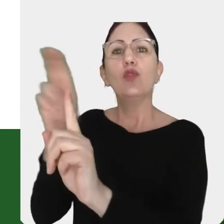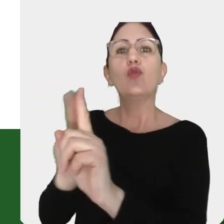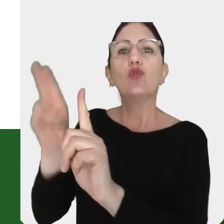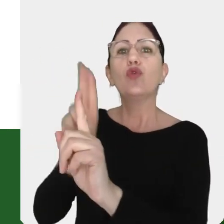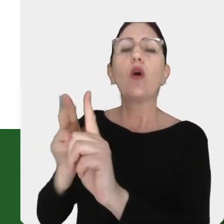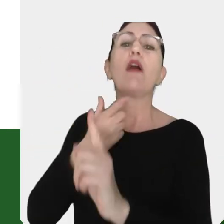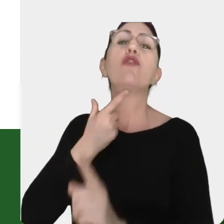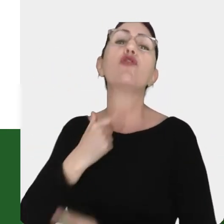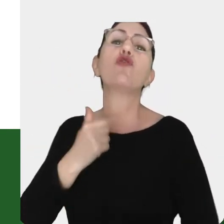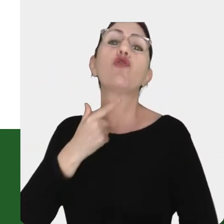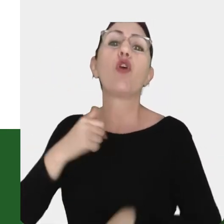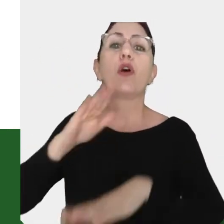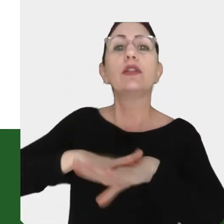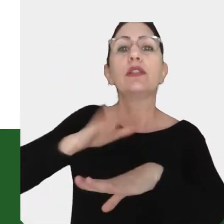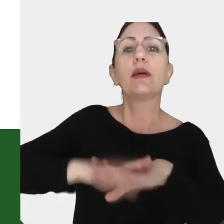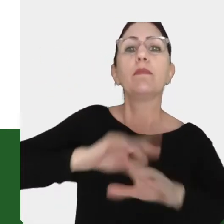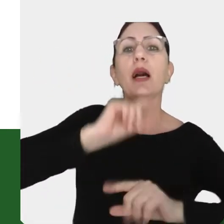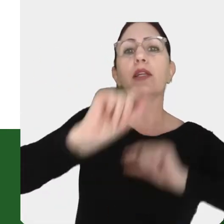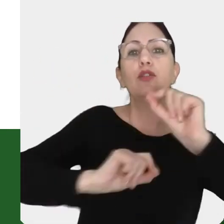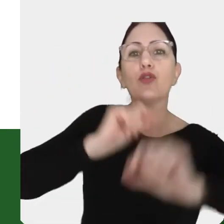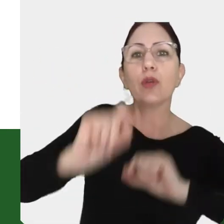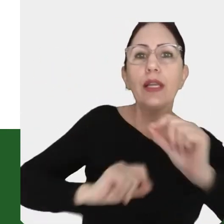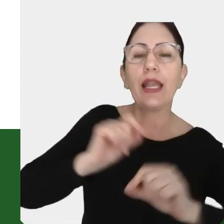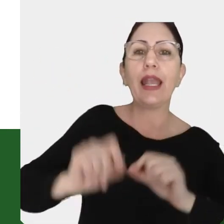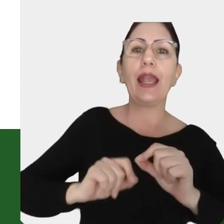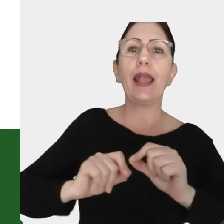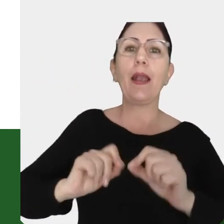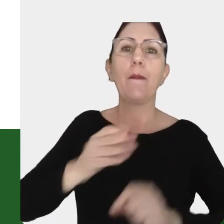maneiras como os usuários